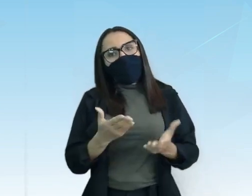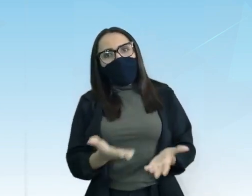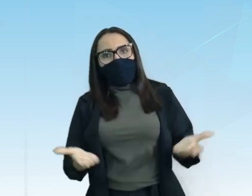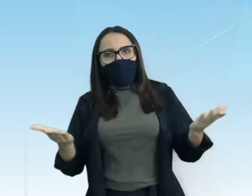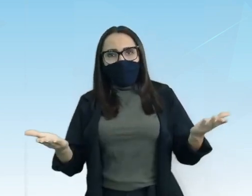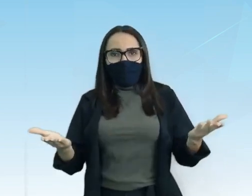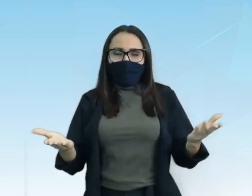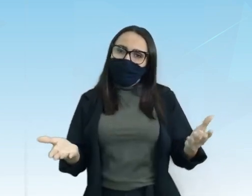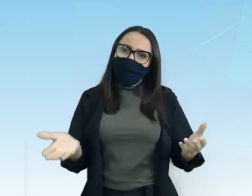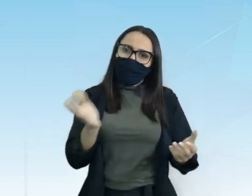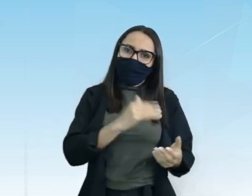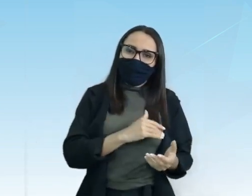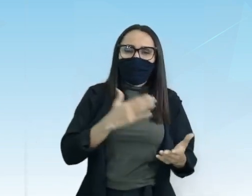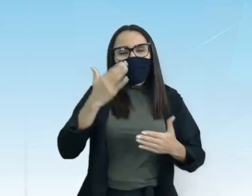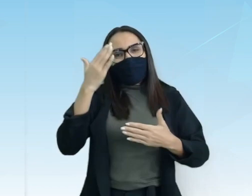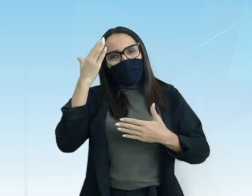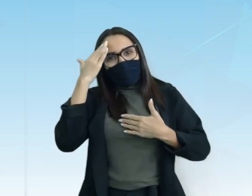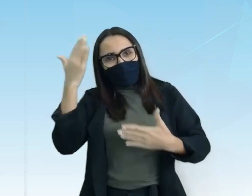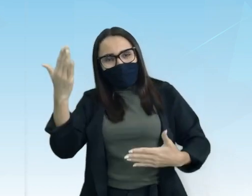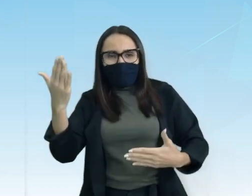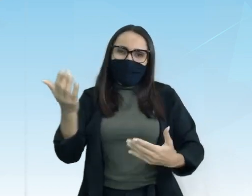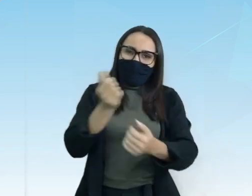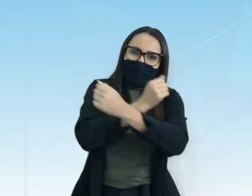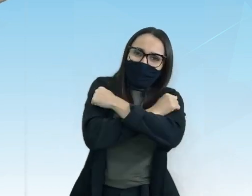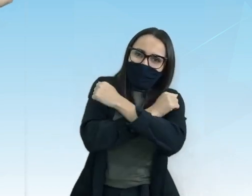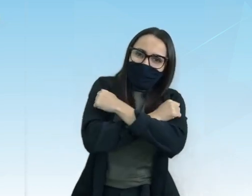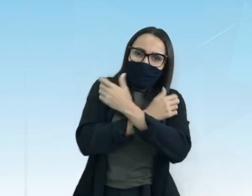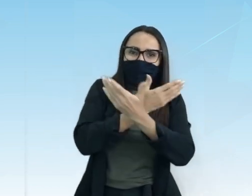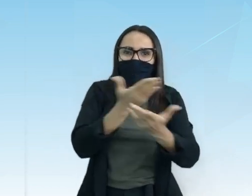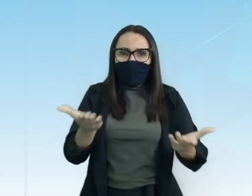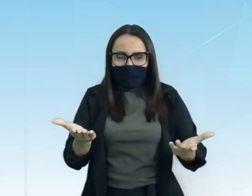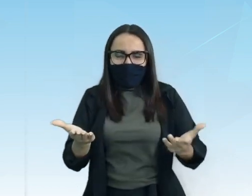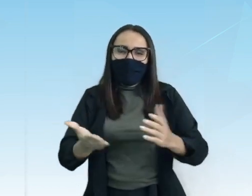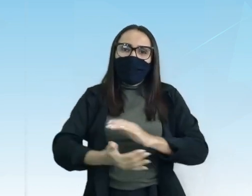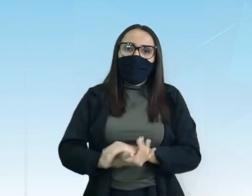isso. Vamos lá. Um abraço aqui a Roberta, agradeço aqui a